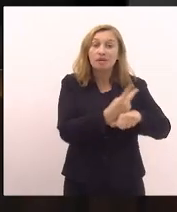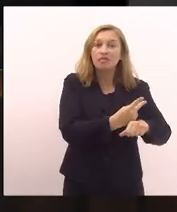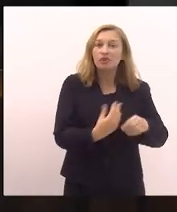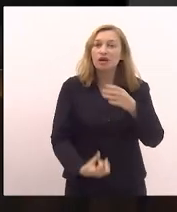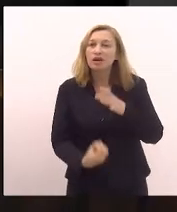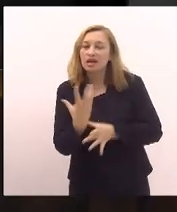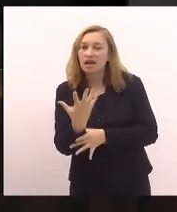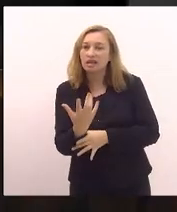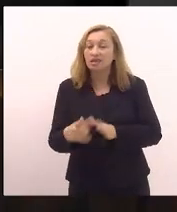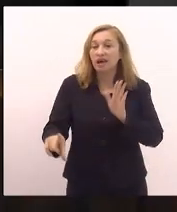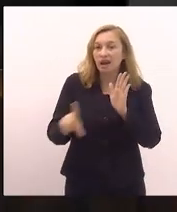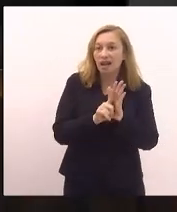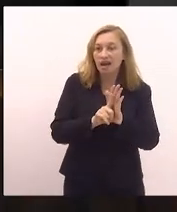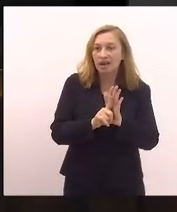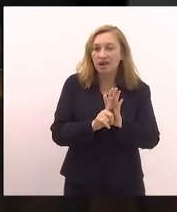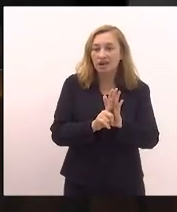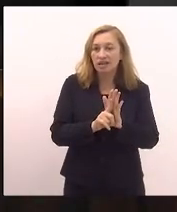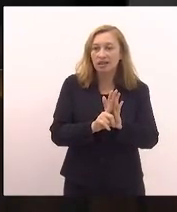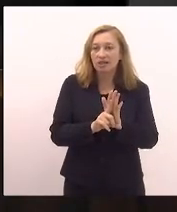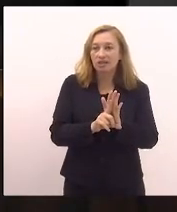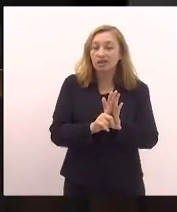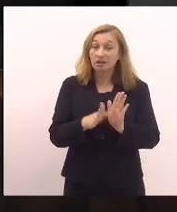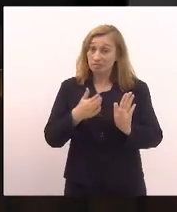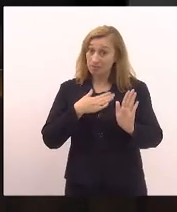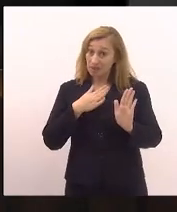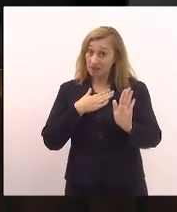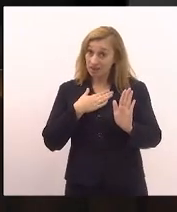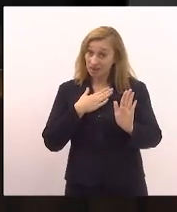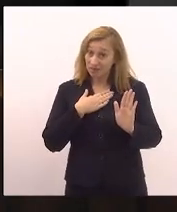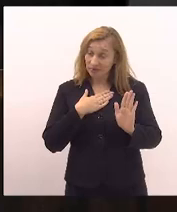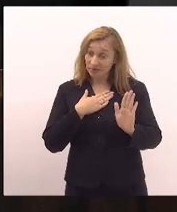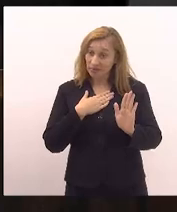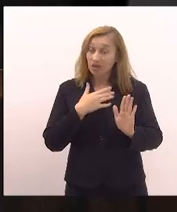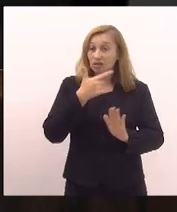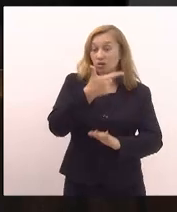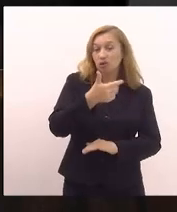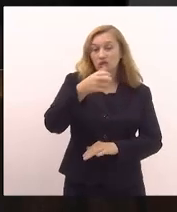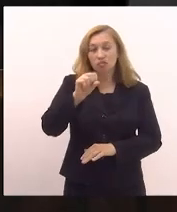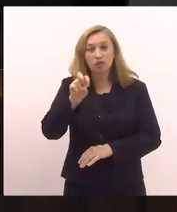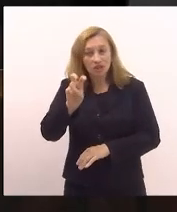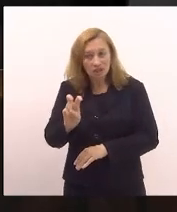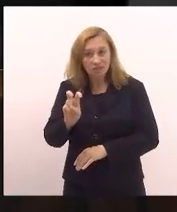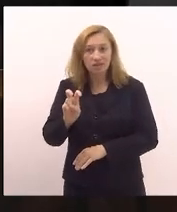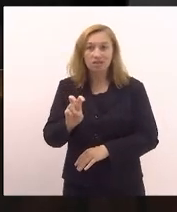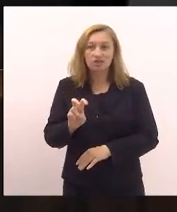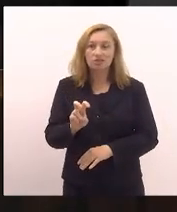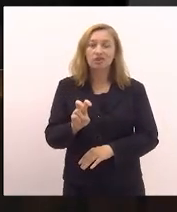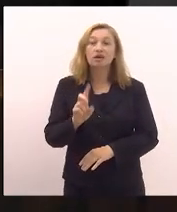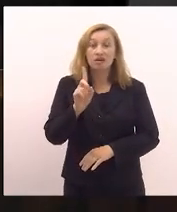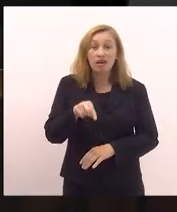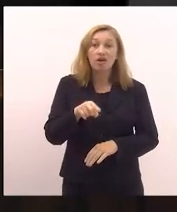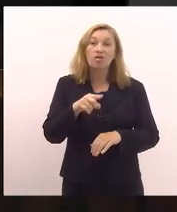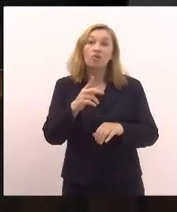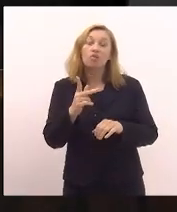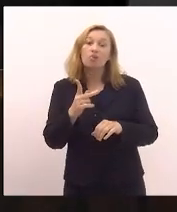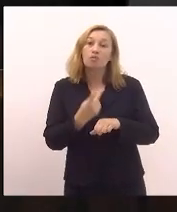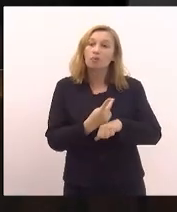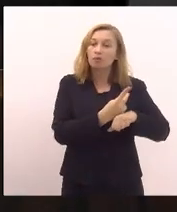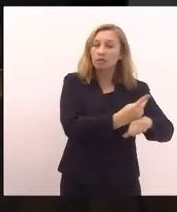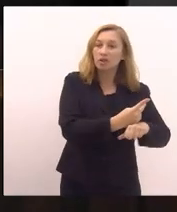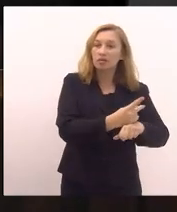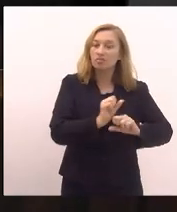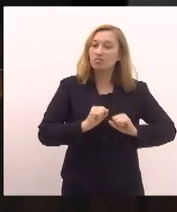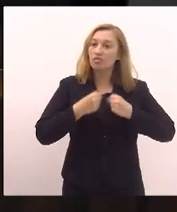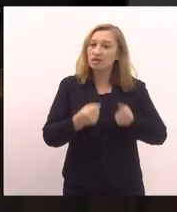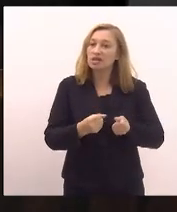criado através da lei de autoria, da minha autoria, em 2015, e é um prêmio que busca reforçar